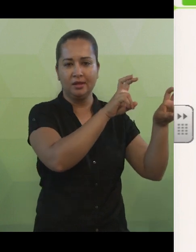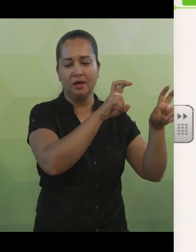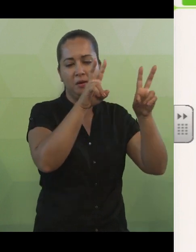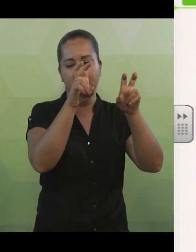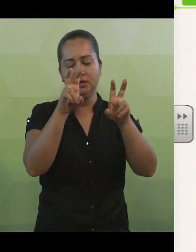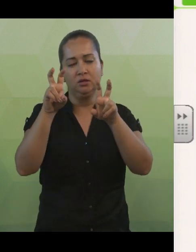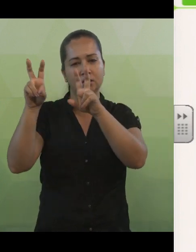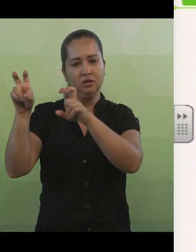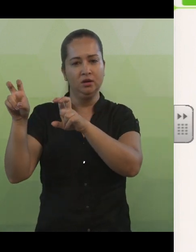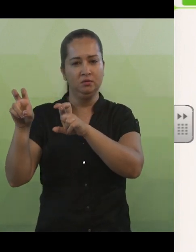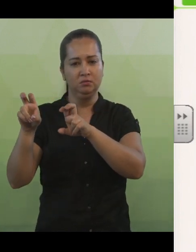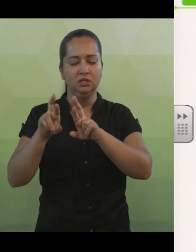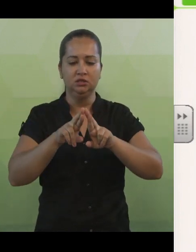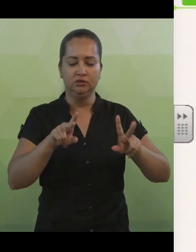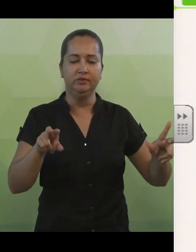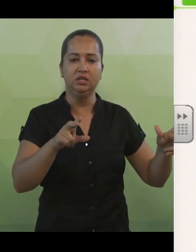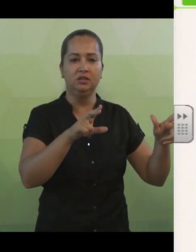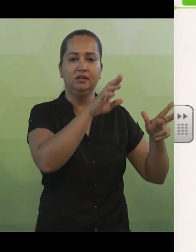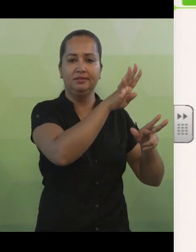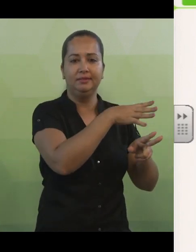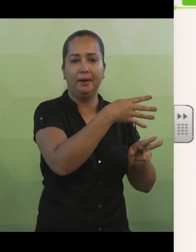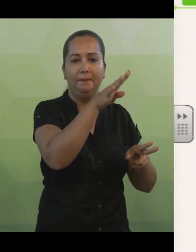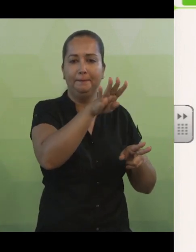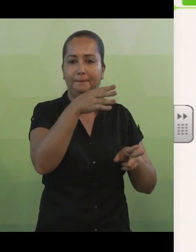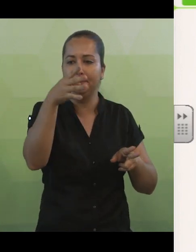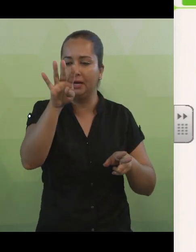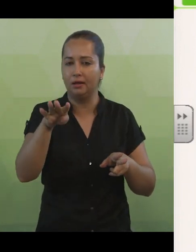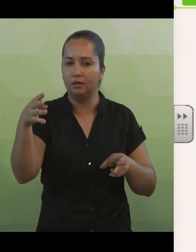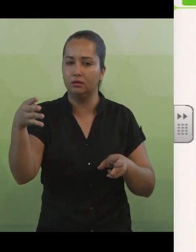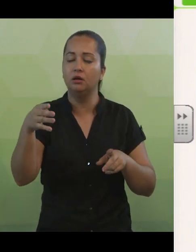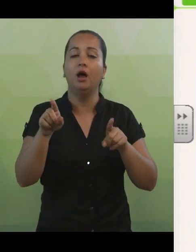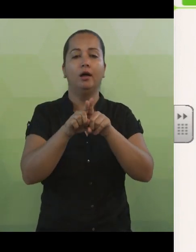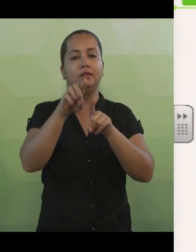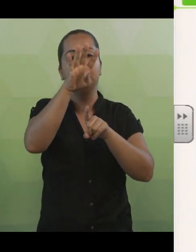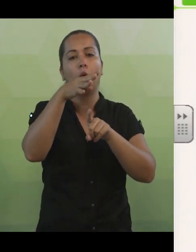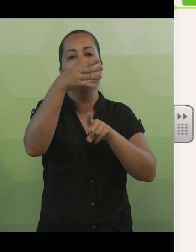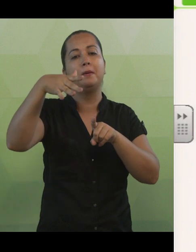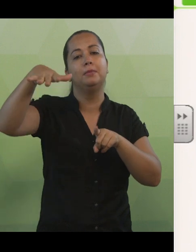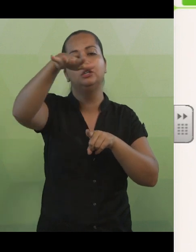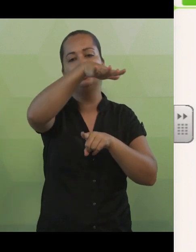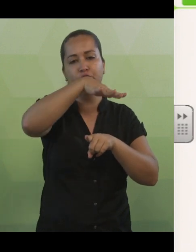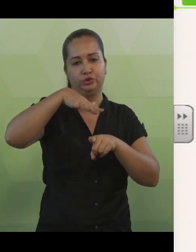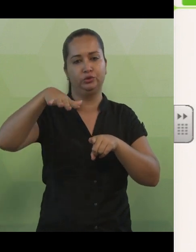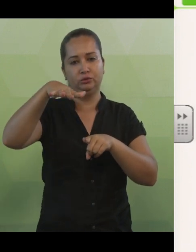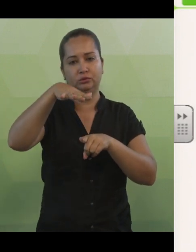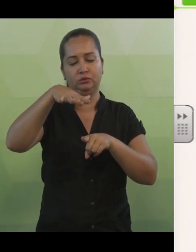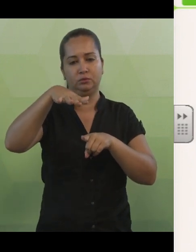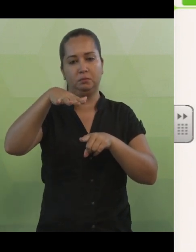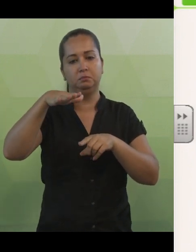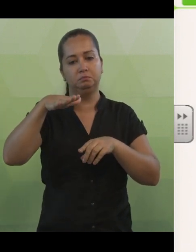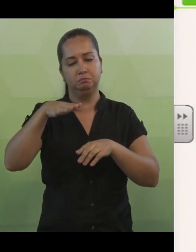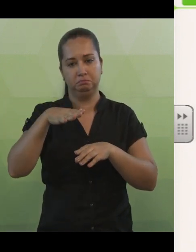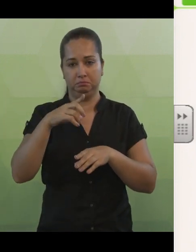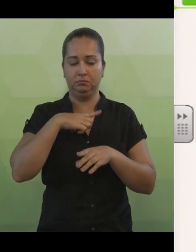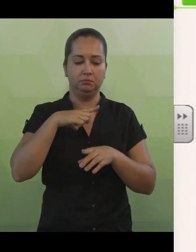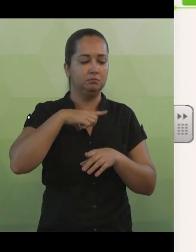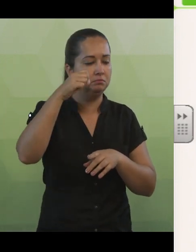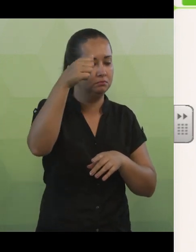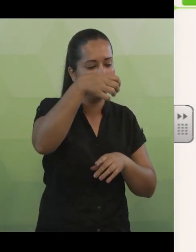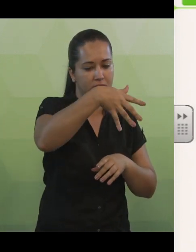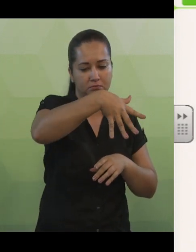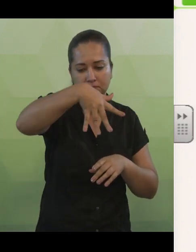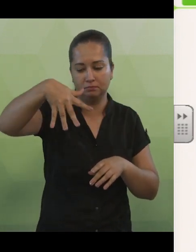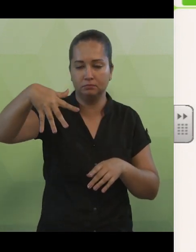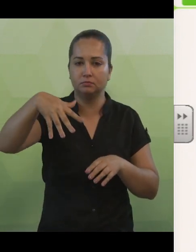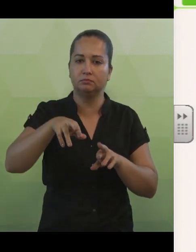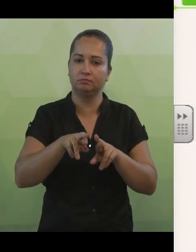existir tabelas específicas desse subsistema e tabelas gerais que podem ser acessadas por mais de um subsistema. Ou seja,